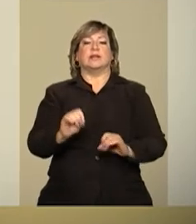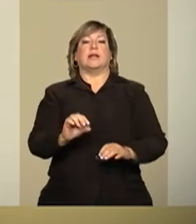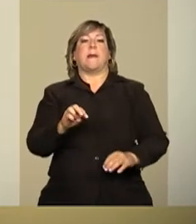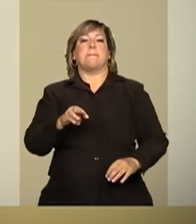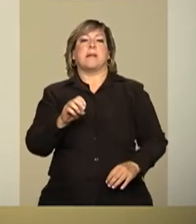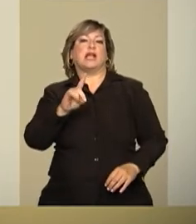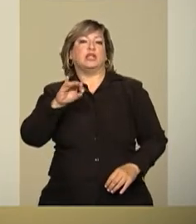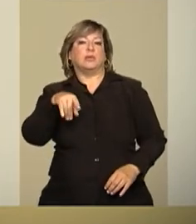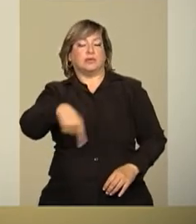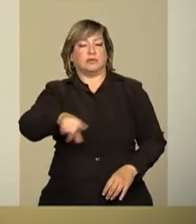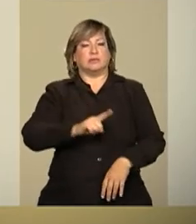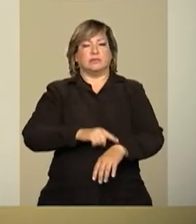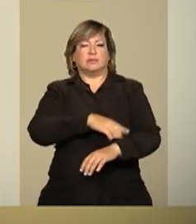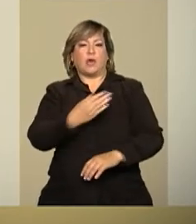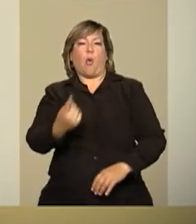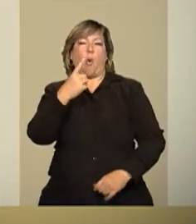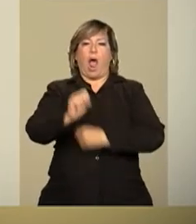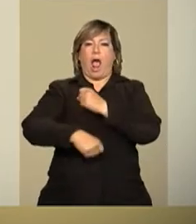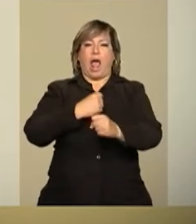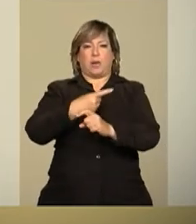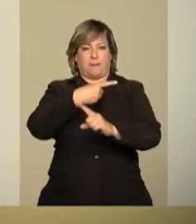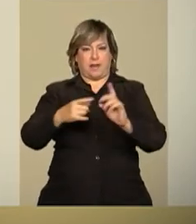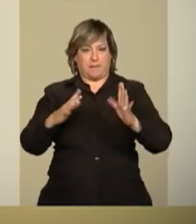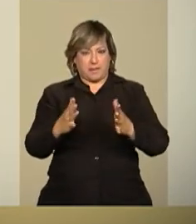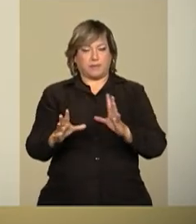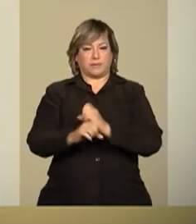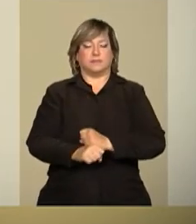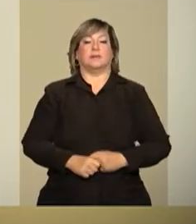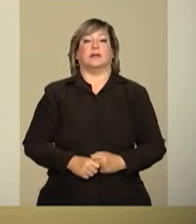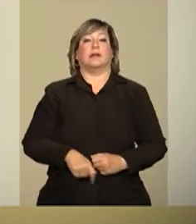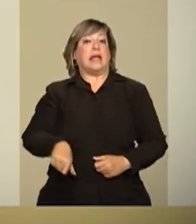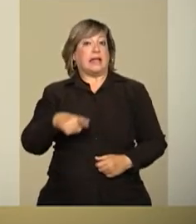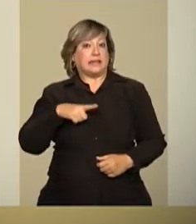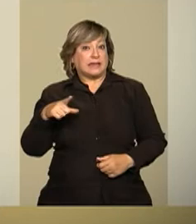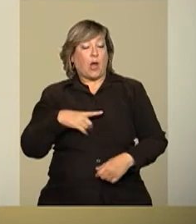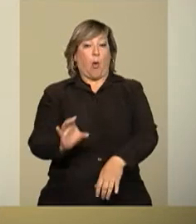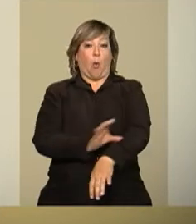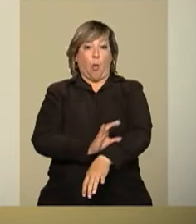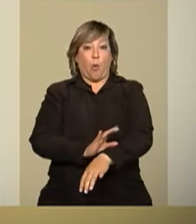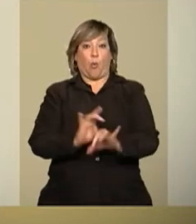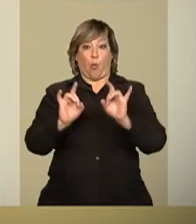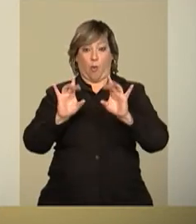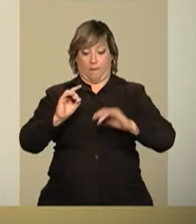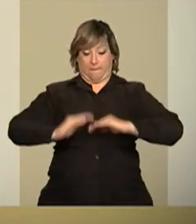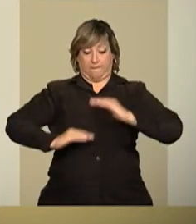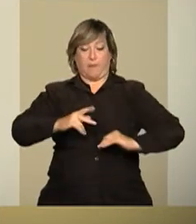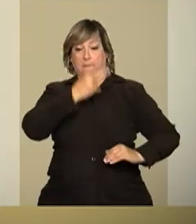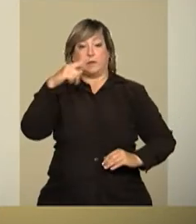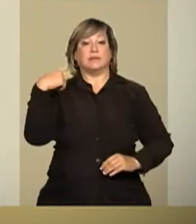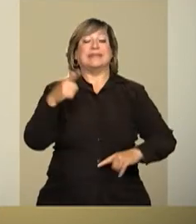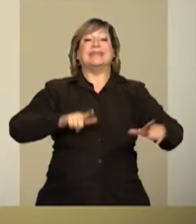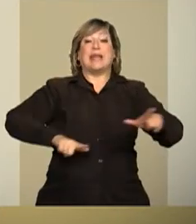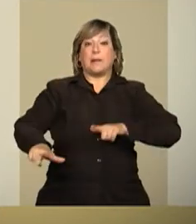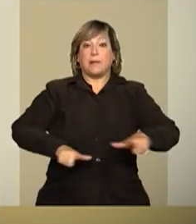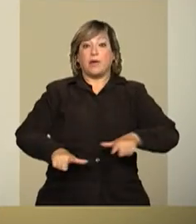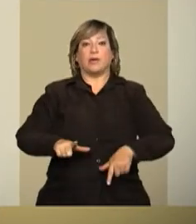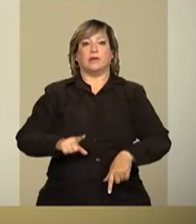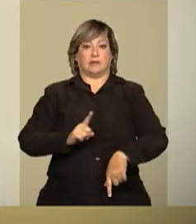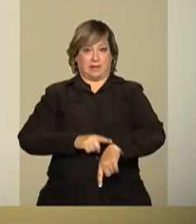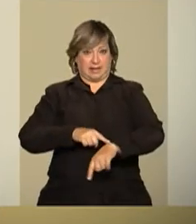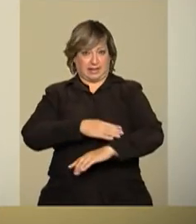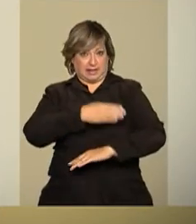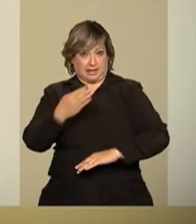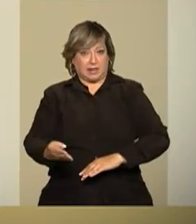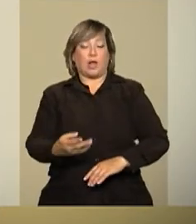com duração média de um ano e meio os cursos de qualificação profissional para os trabalhadores que